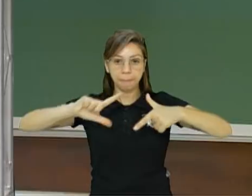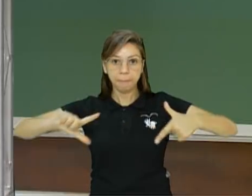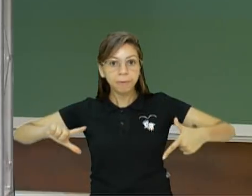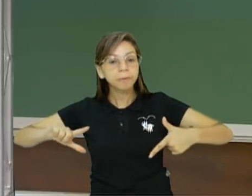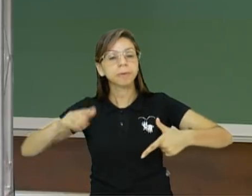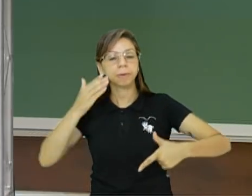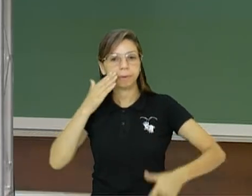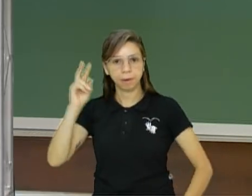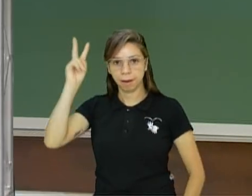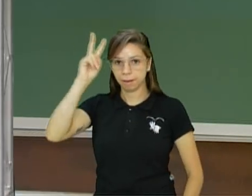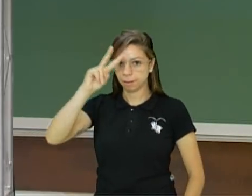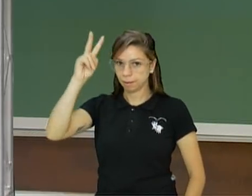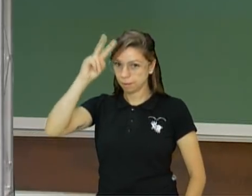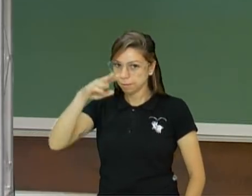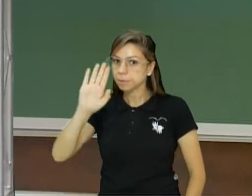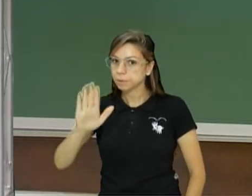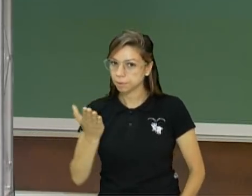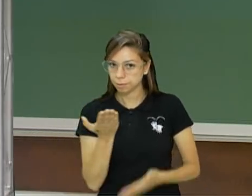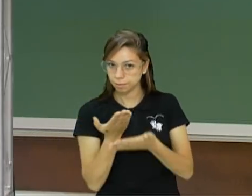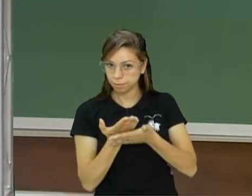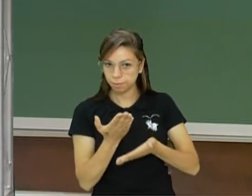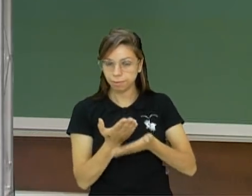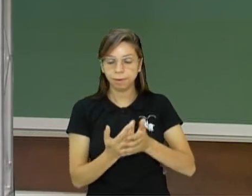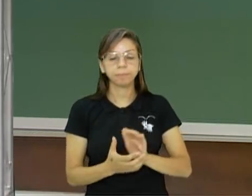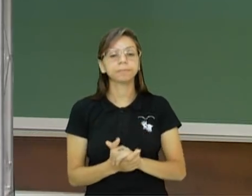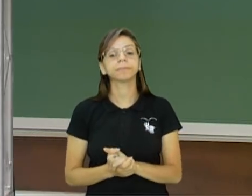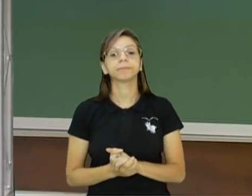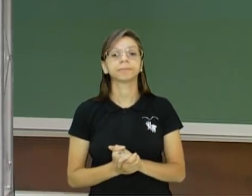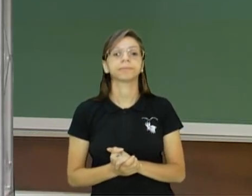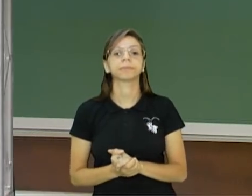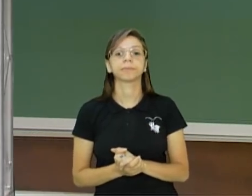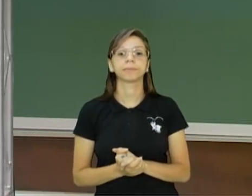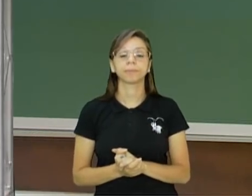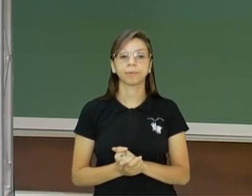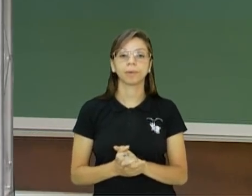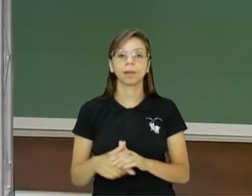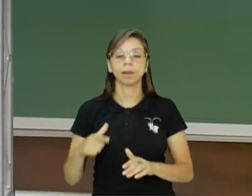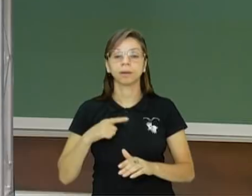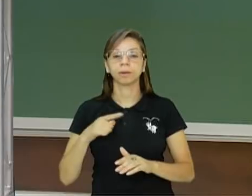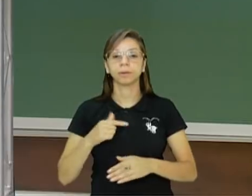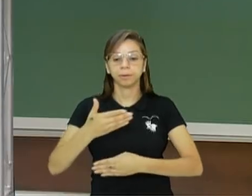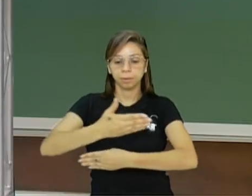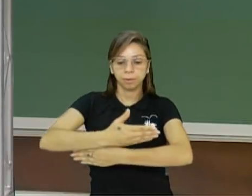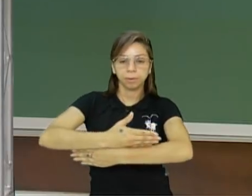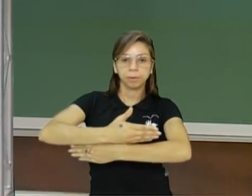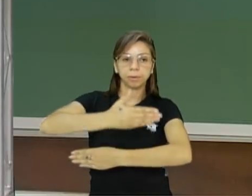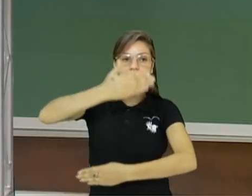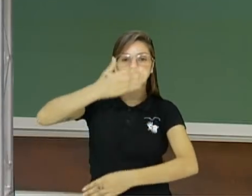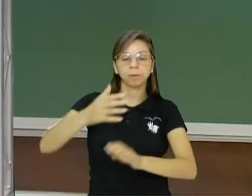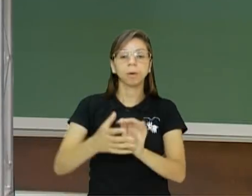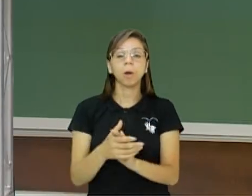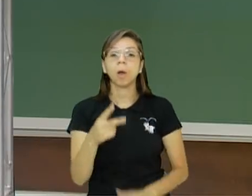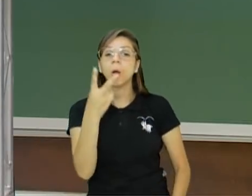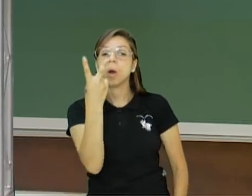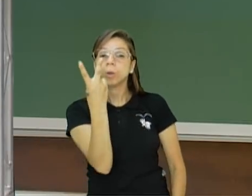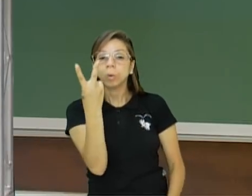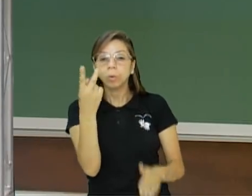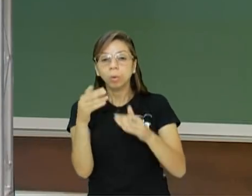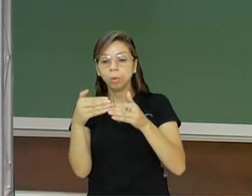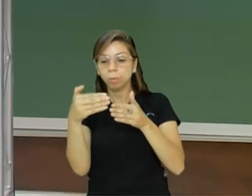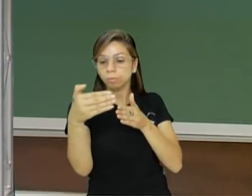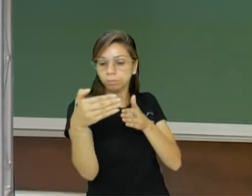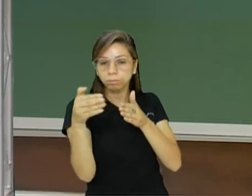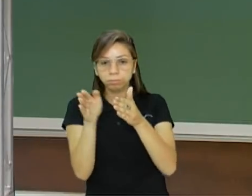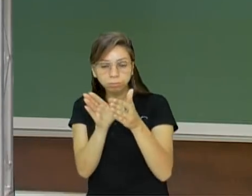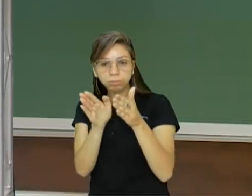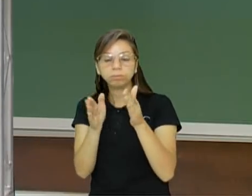plana. Lembram que nós estudamos isso? É quando nós temos ali os poliedros, só que com duas dimensões. Então, ao